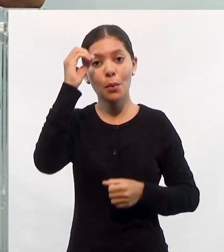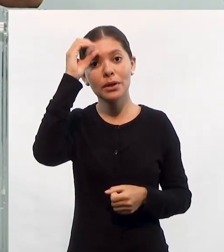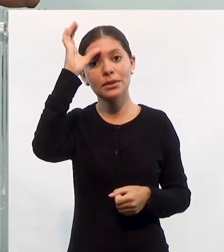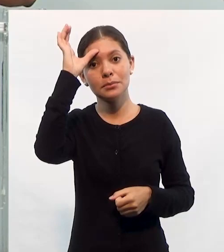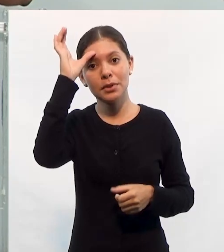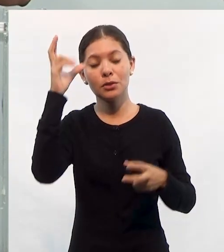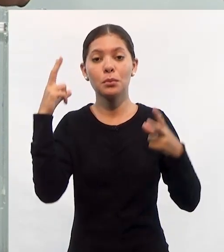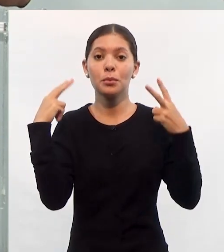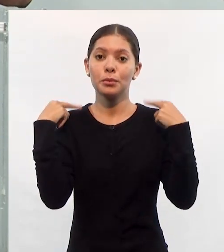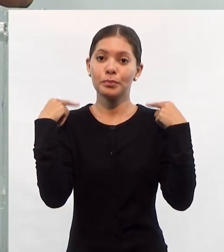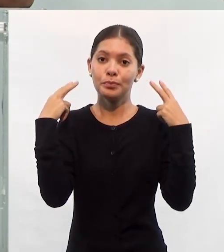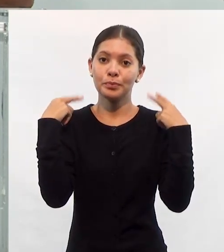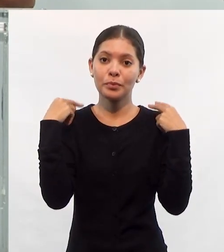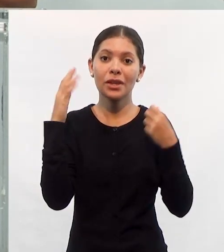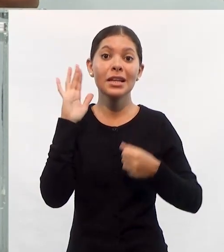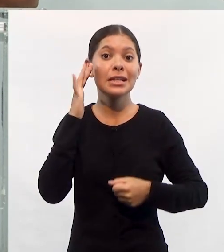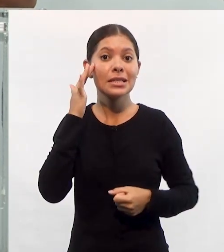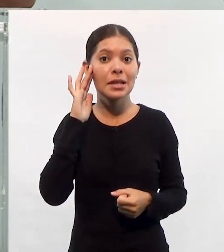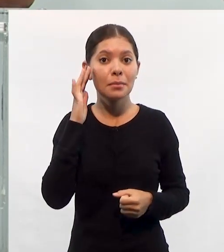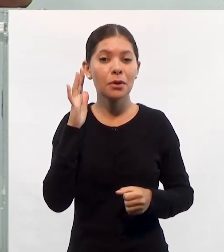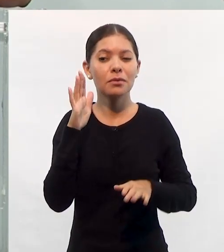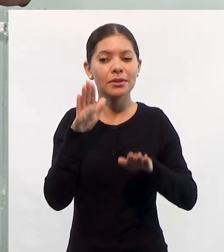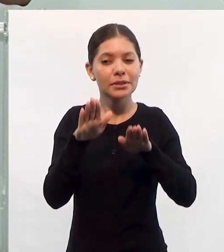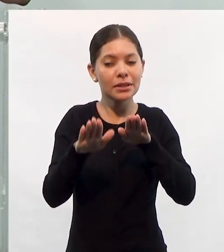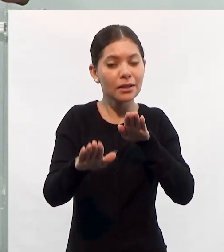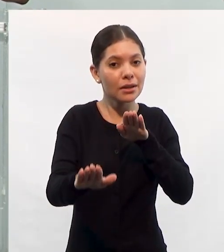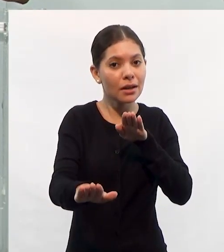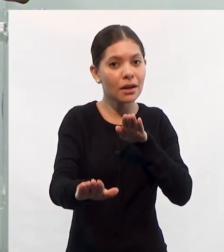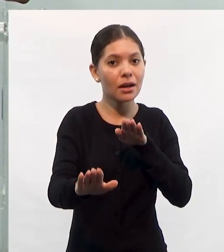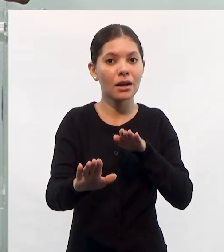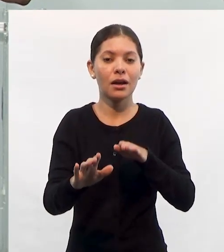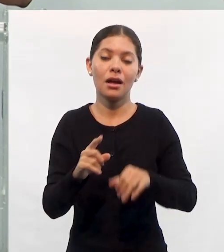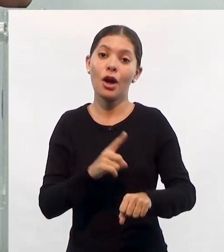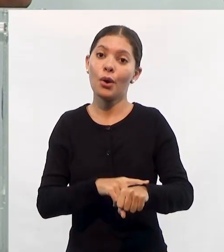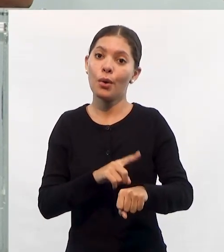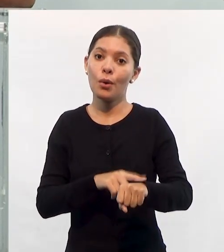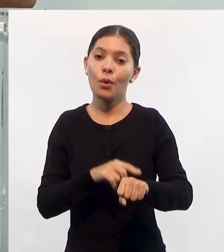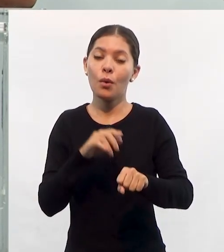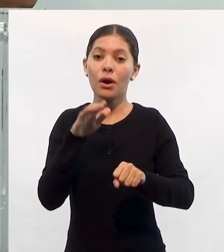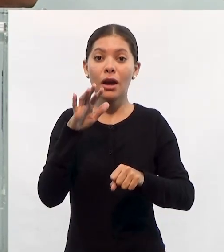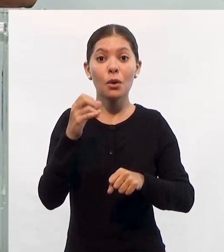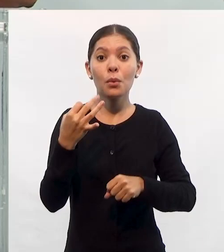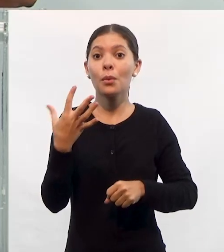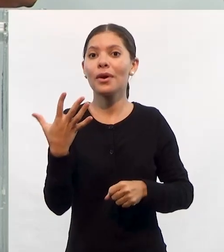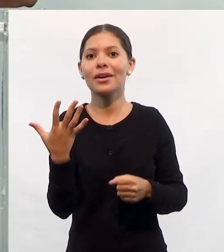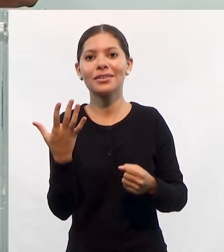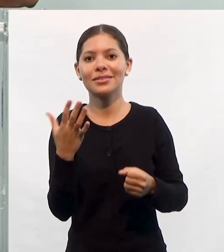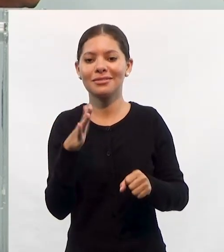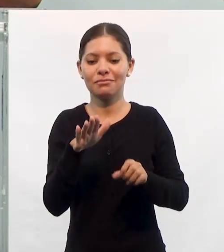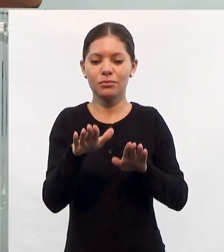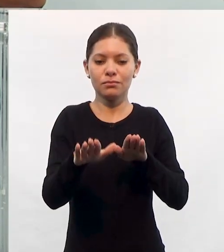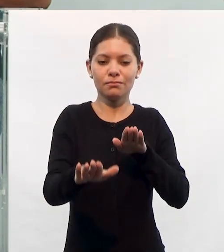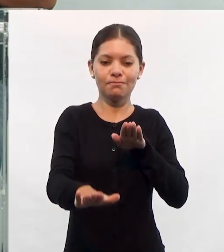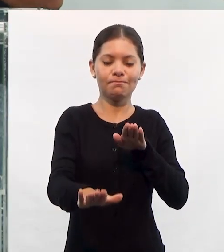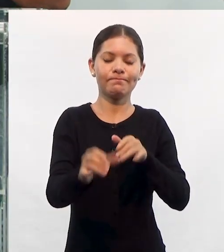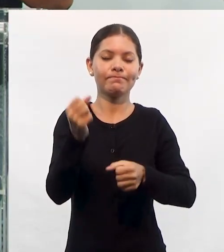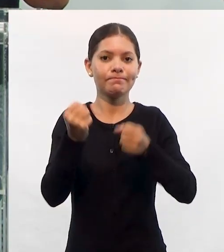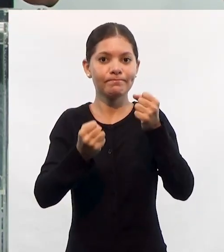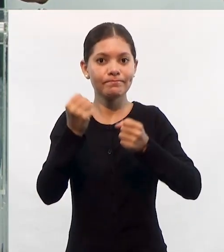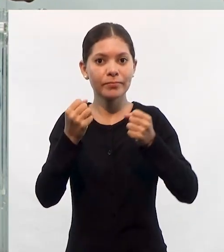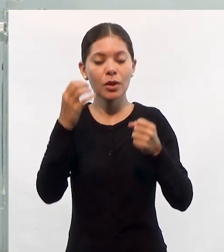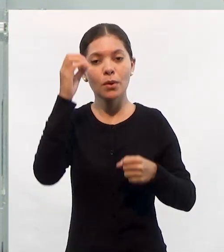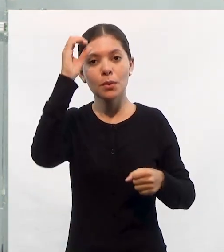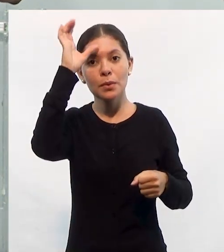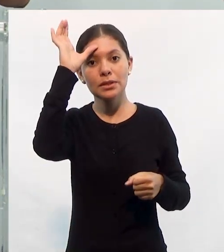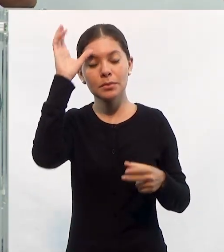motorista. O motorista saber quando ele vai acelerar, quando ele deve acelerar, o quanto ele deve acelerar. O